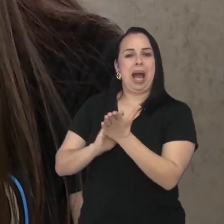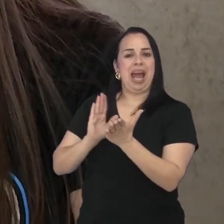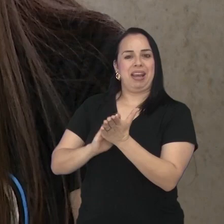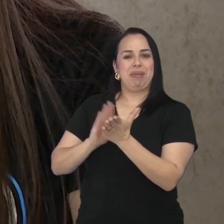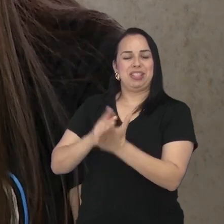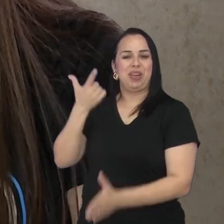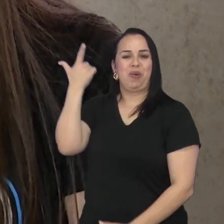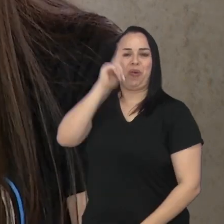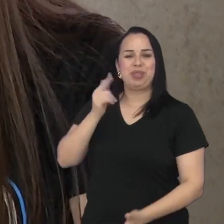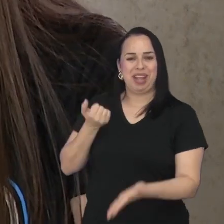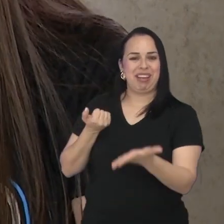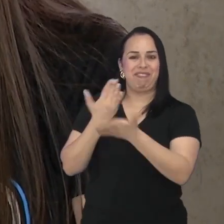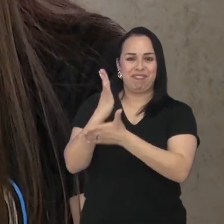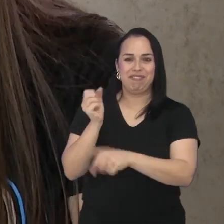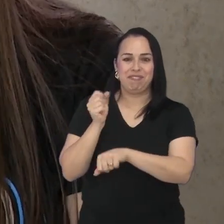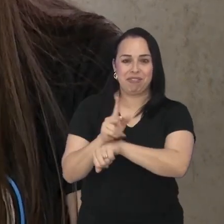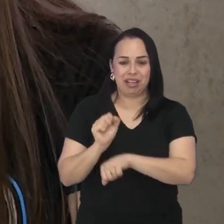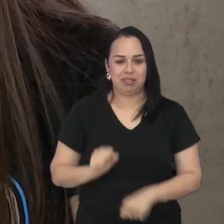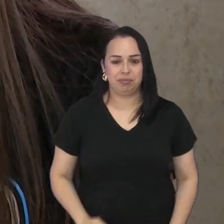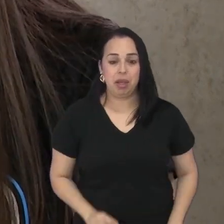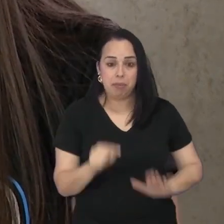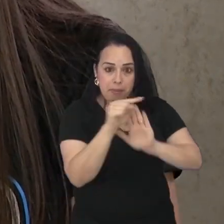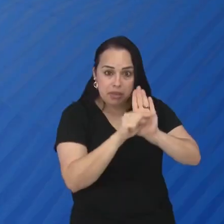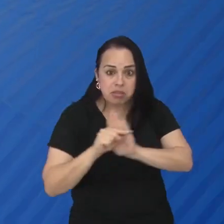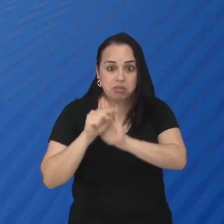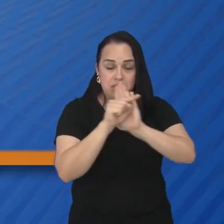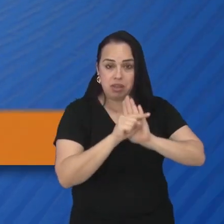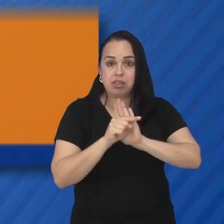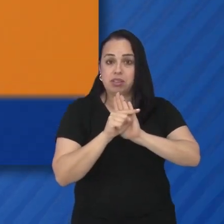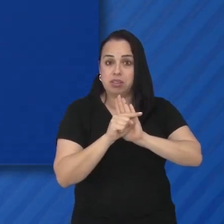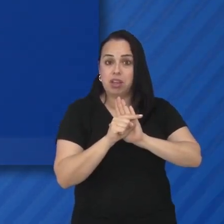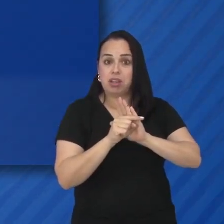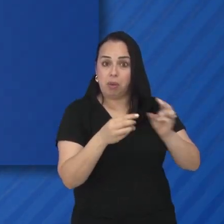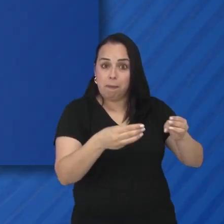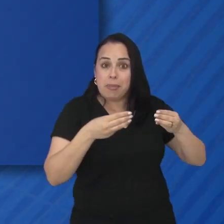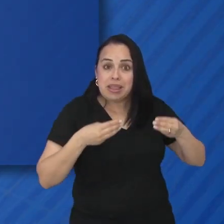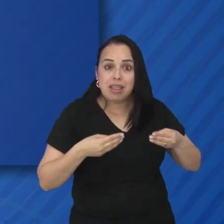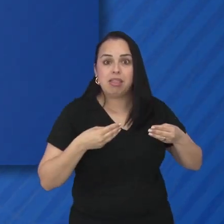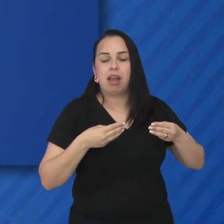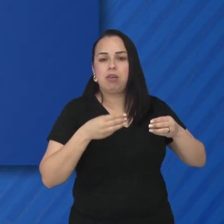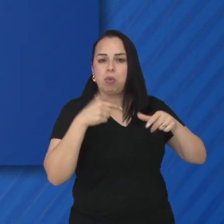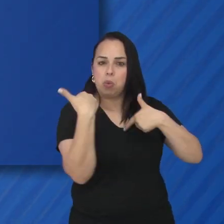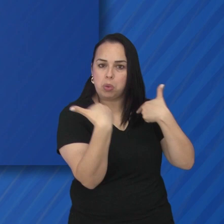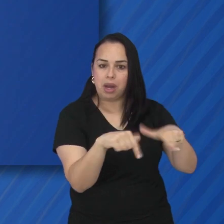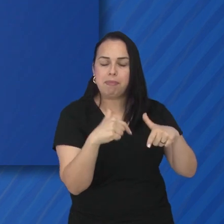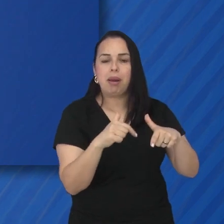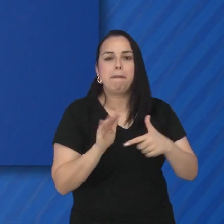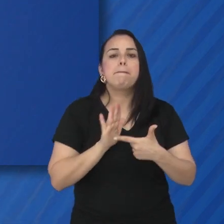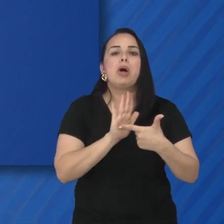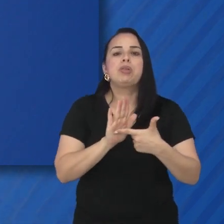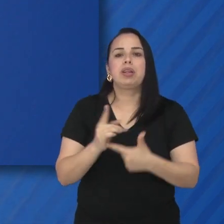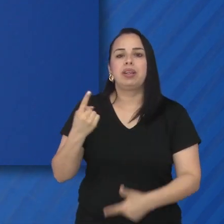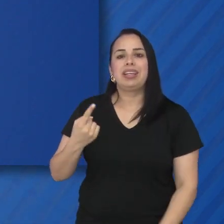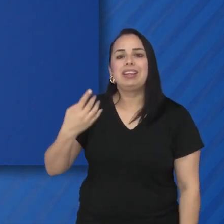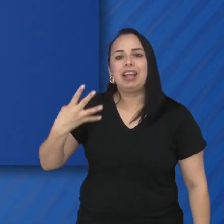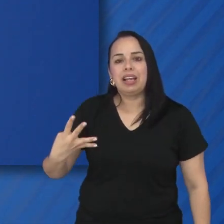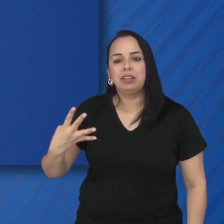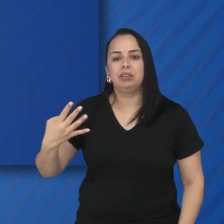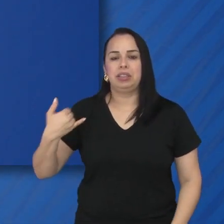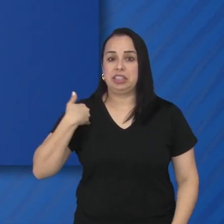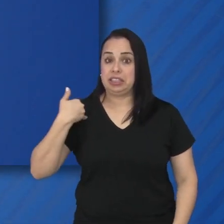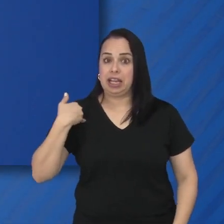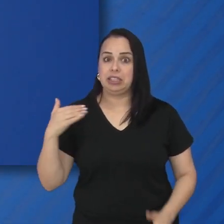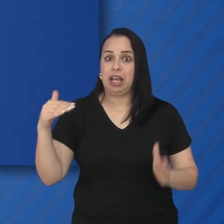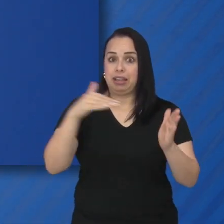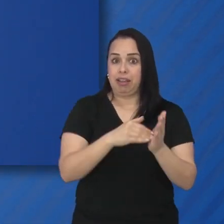mandaram um e-mail de parabéns que eu tinha conseguido a vaga. Uma pesquisa divulgada pelo Ministério do Trabalho mostra que brasileiros de 14